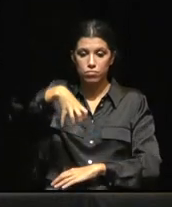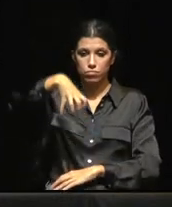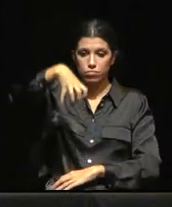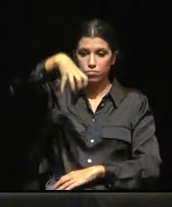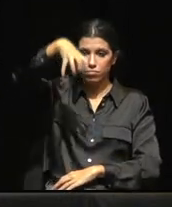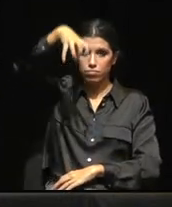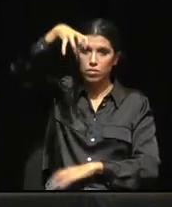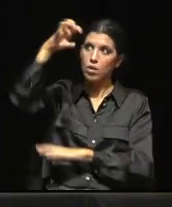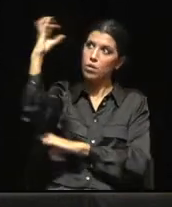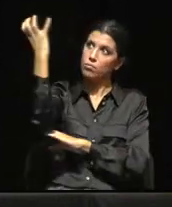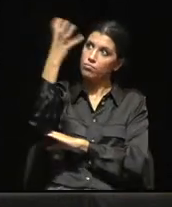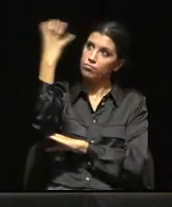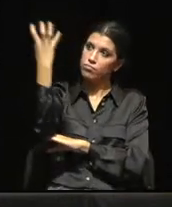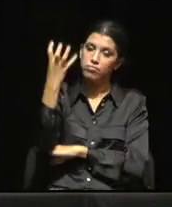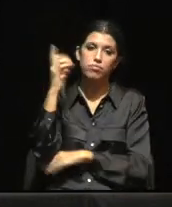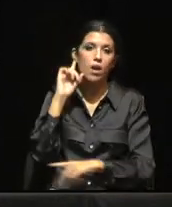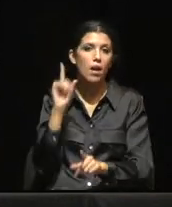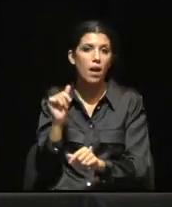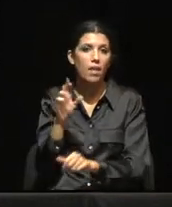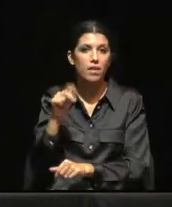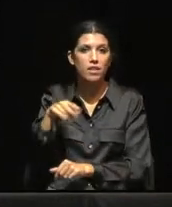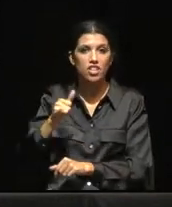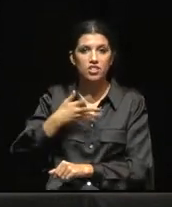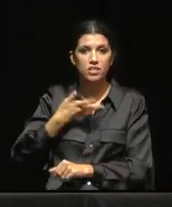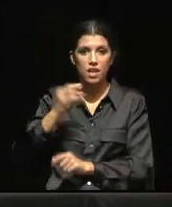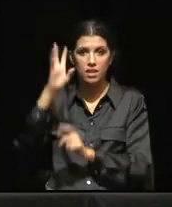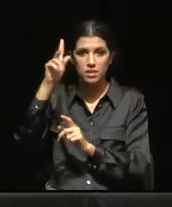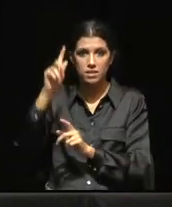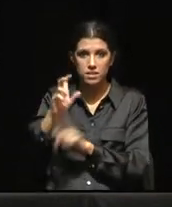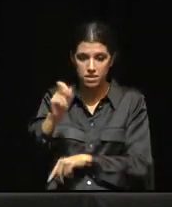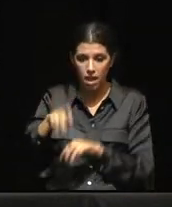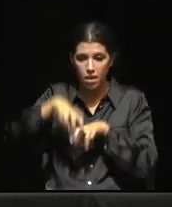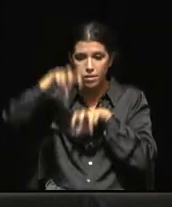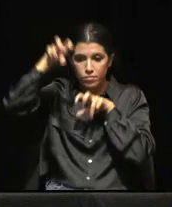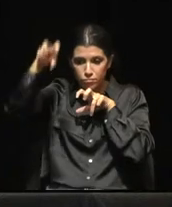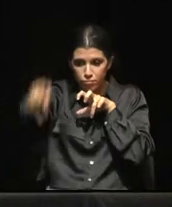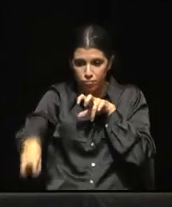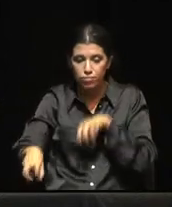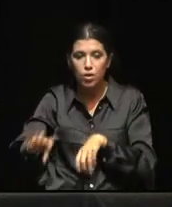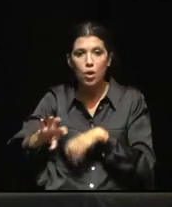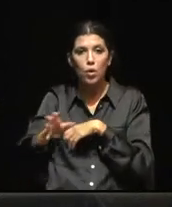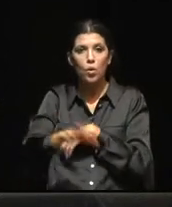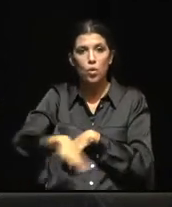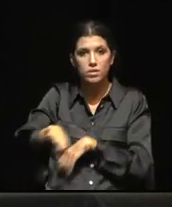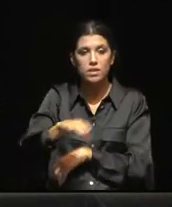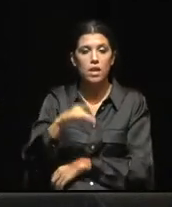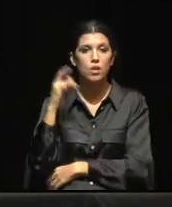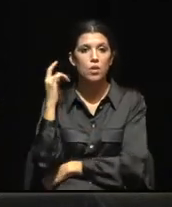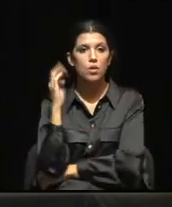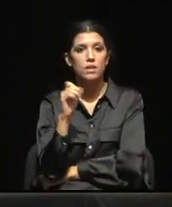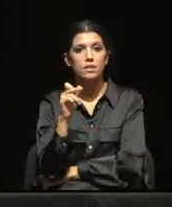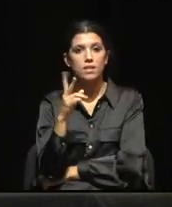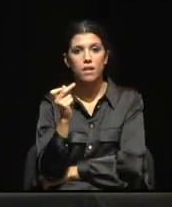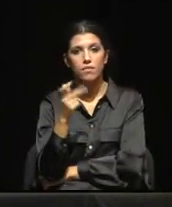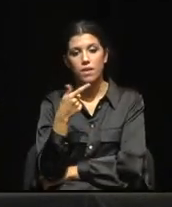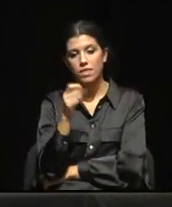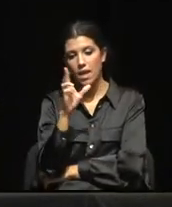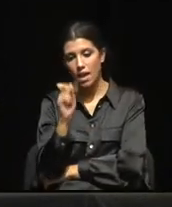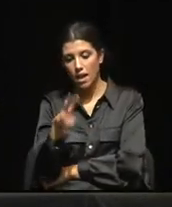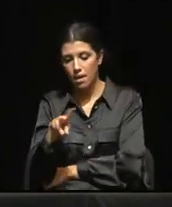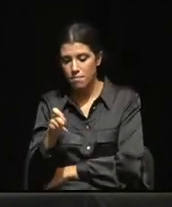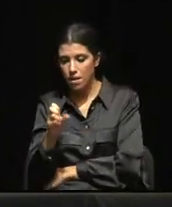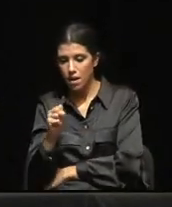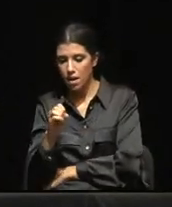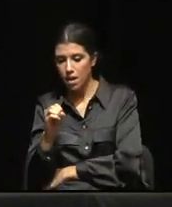Renascença com 265 m de altura em muge no concelho de Salvaterra de Magos em 2004